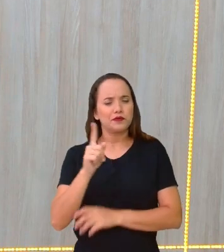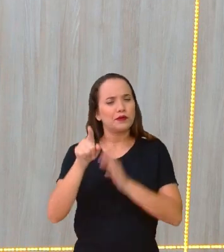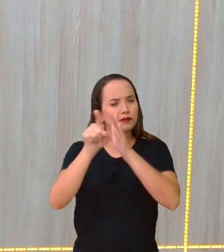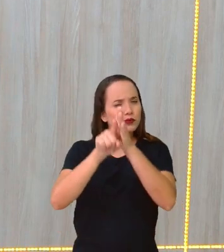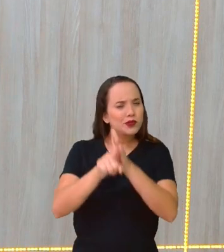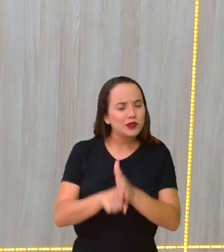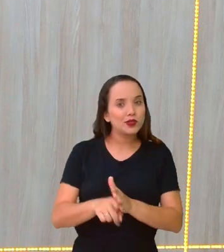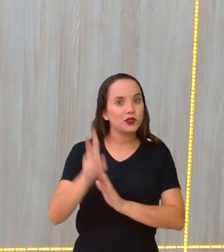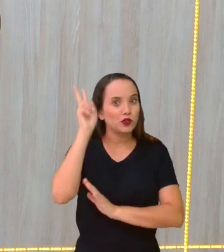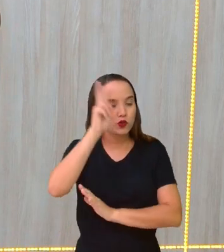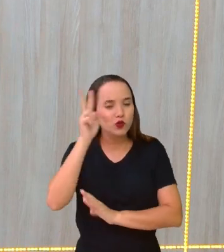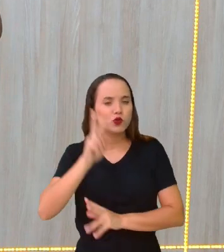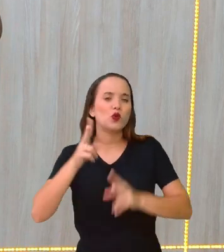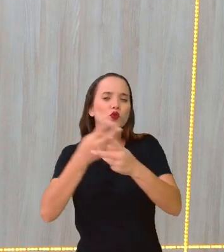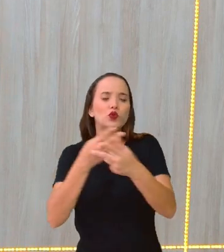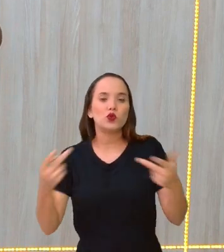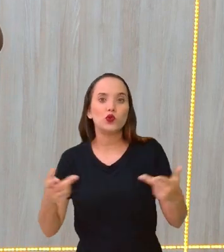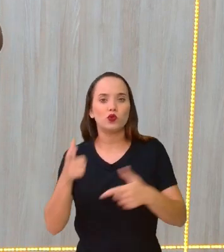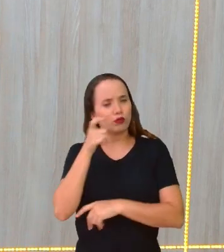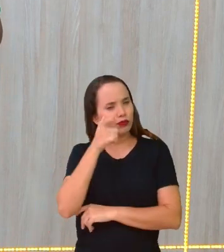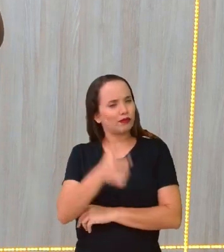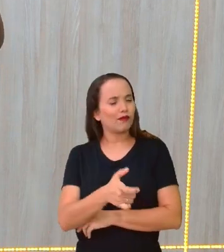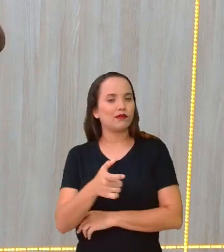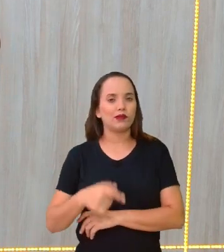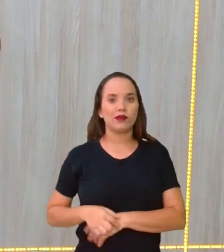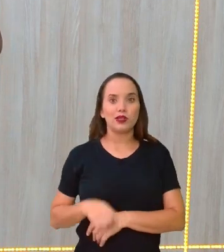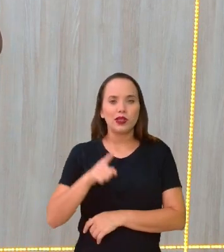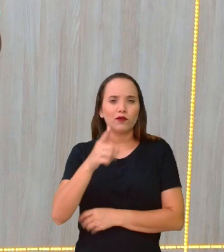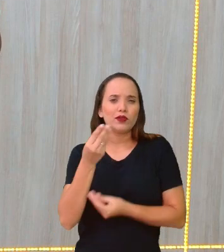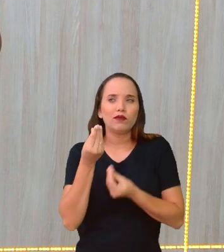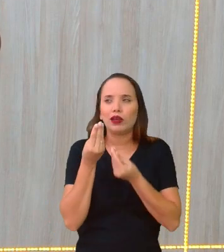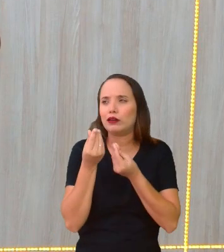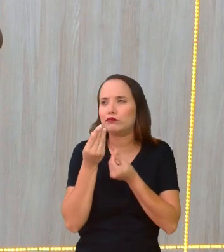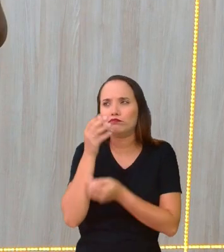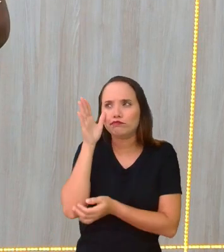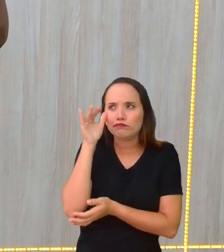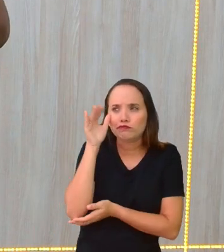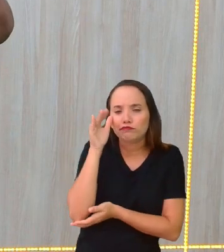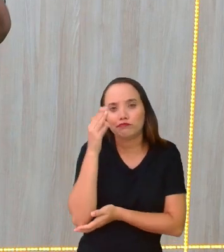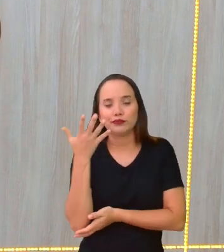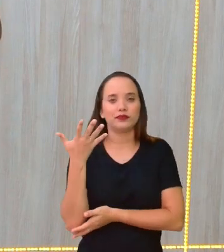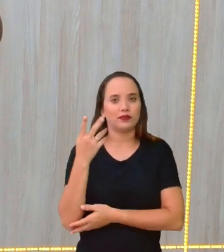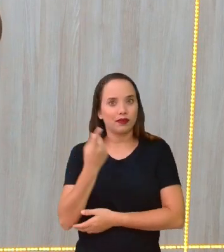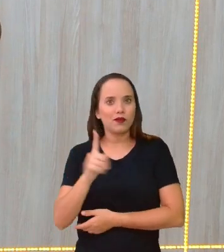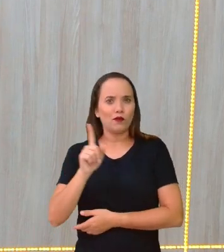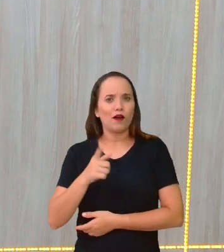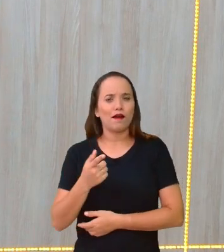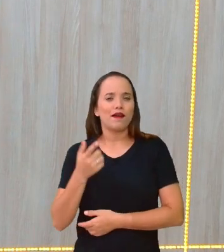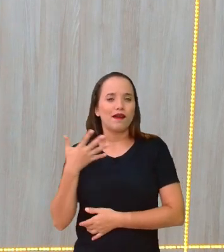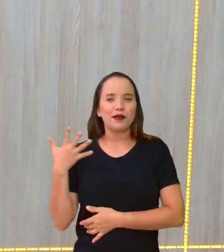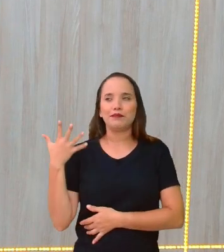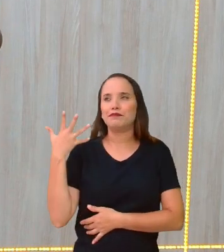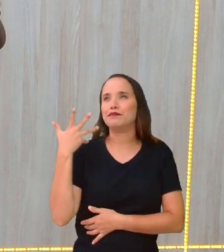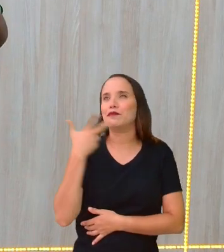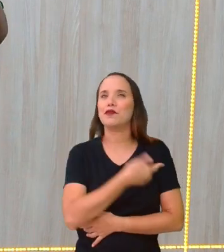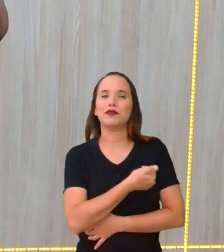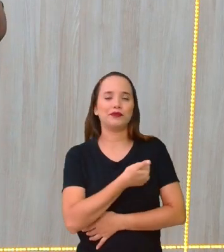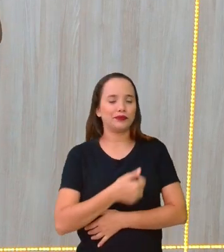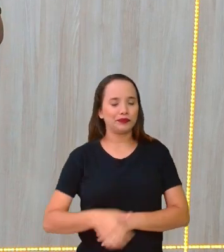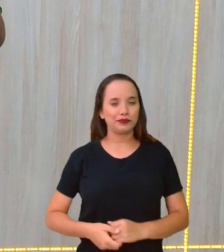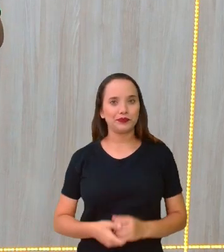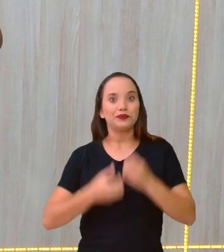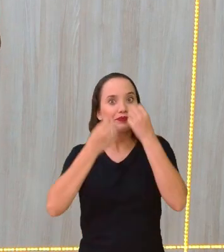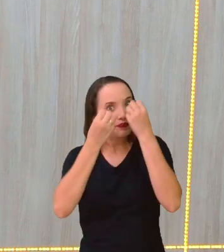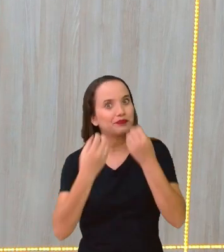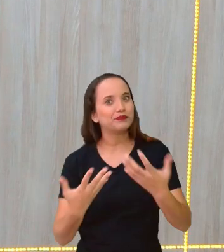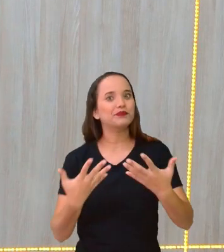que lhe interessam, que lhe impressionam, que lhe aguçam a curiosidade. É fascinante estudar, Eja. É